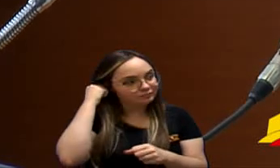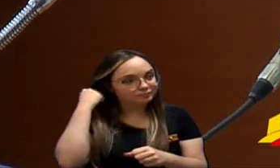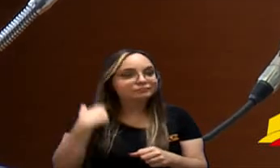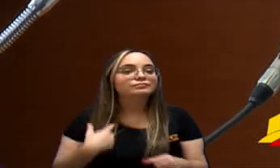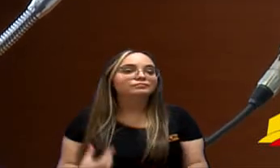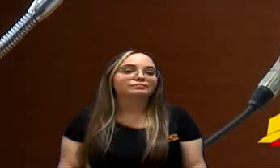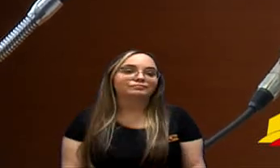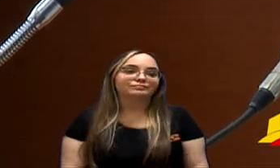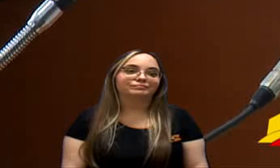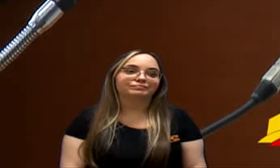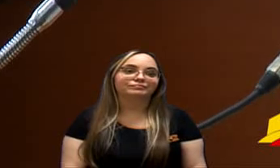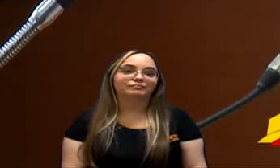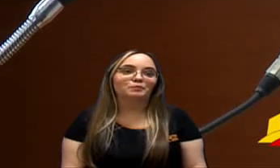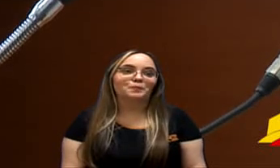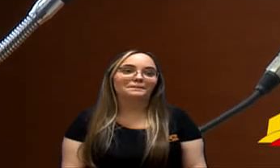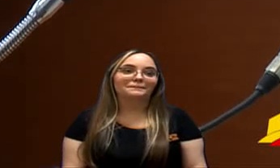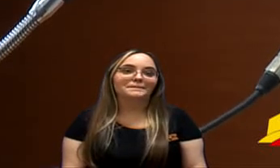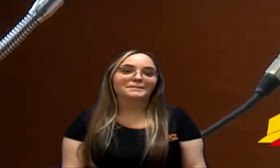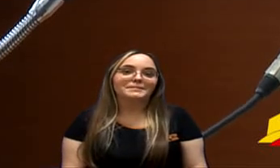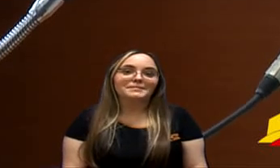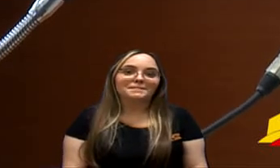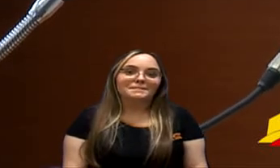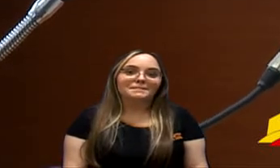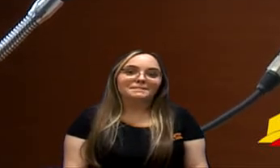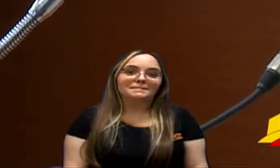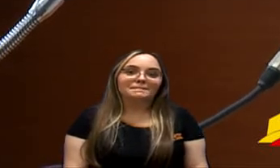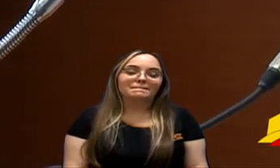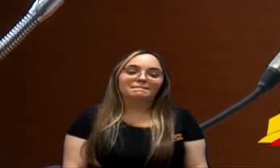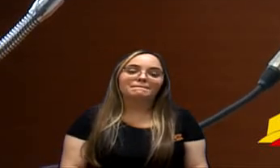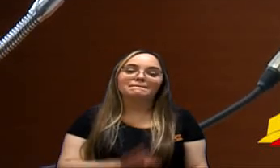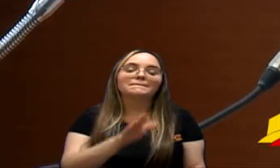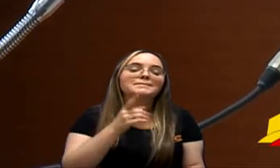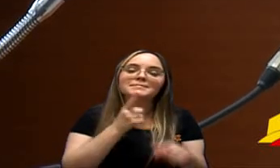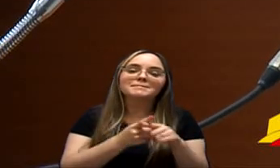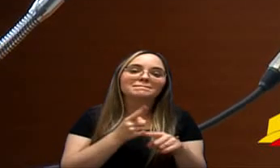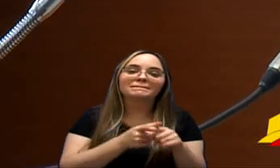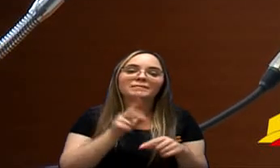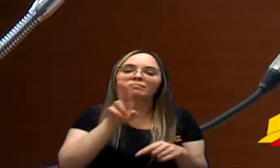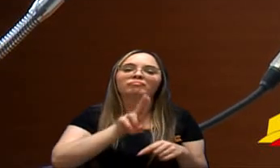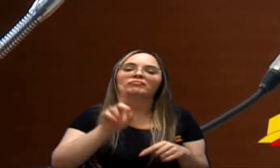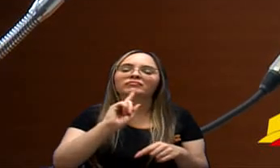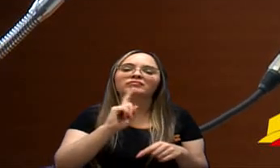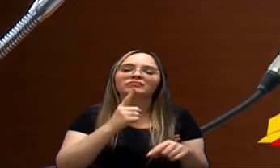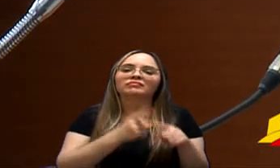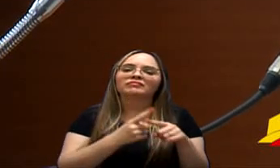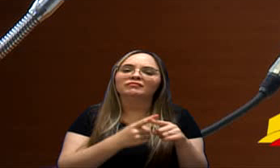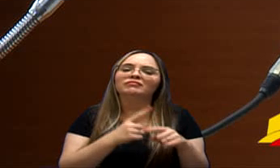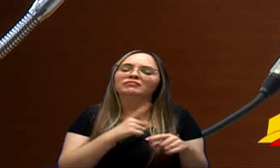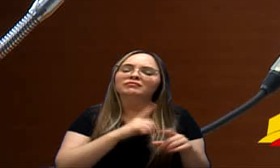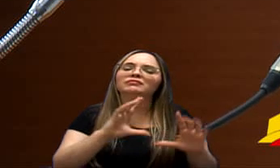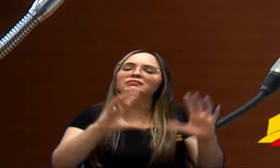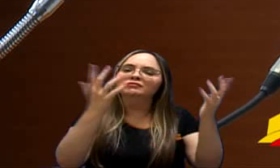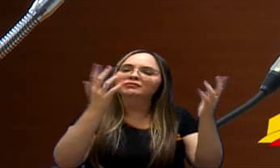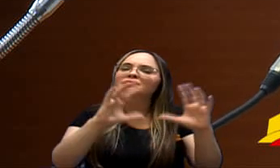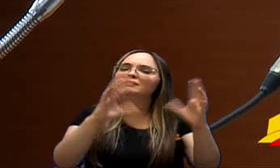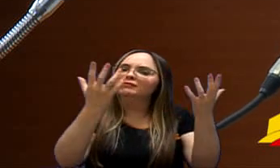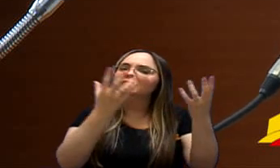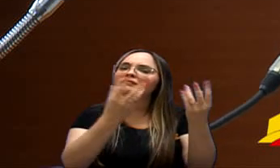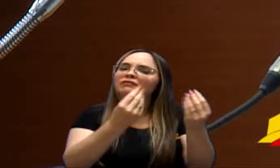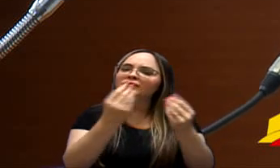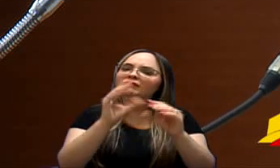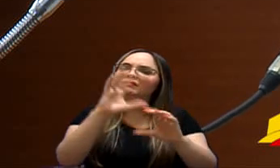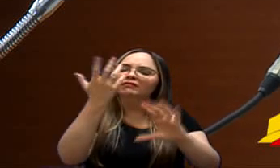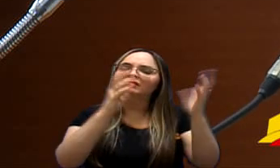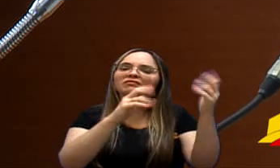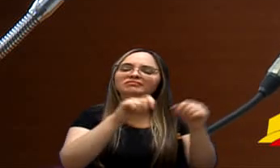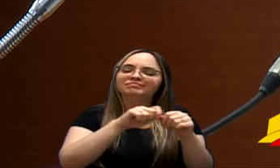da cultura é um caminhão. Aí, mas por que não utilizar? Nós temos nesses eventos, tantos eventos que